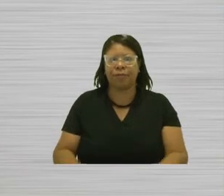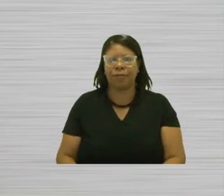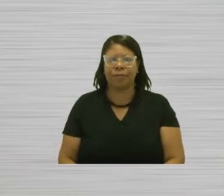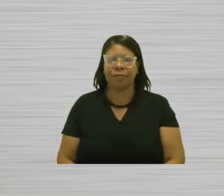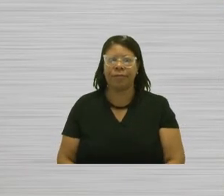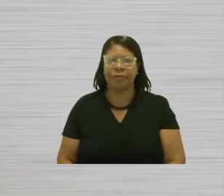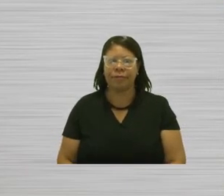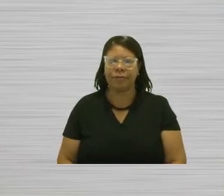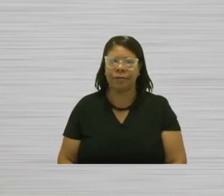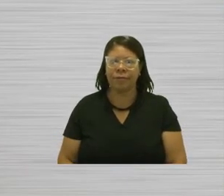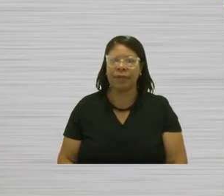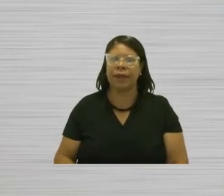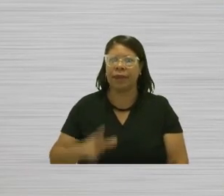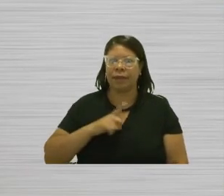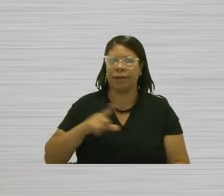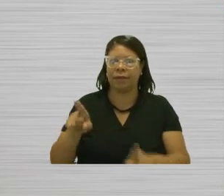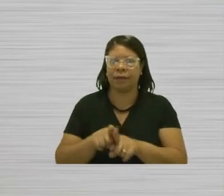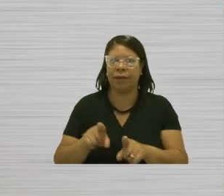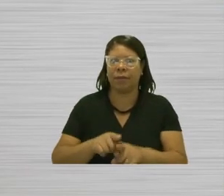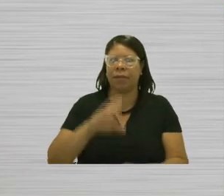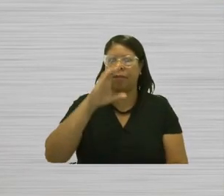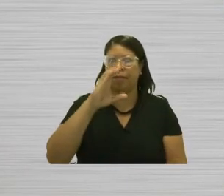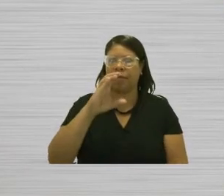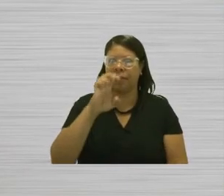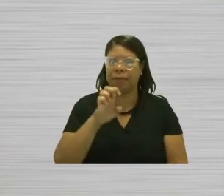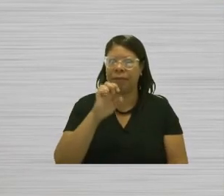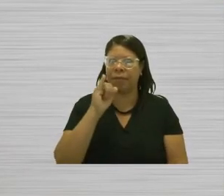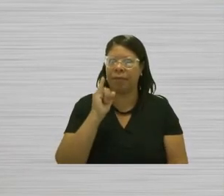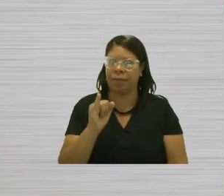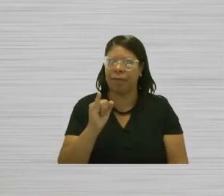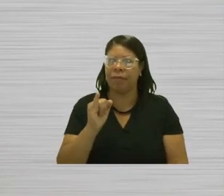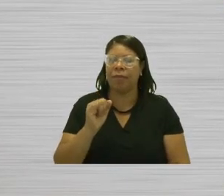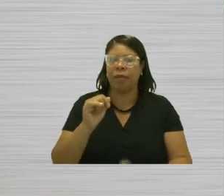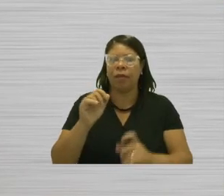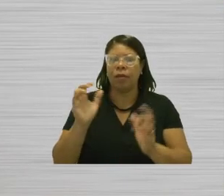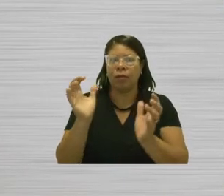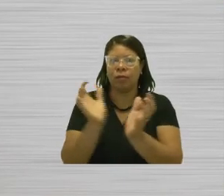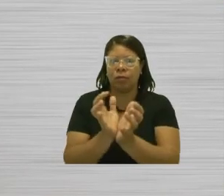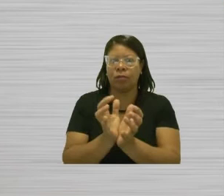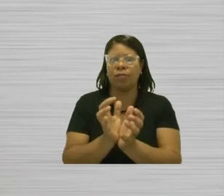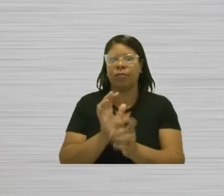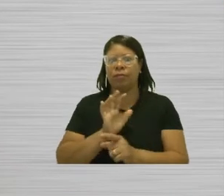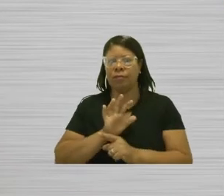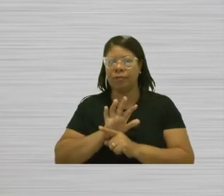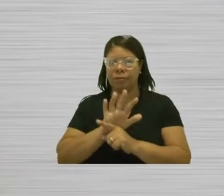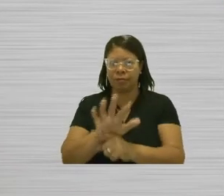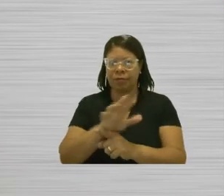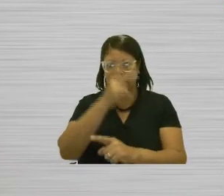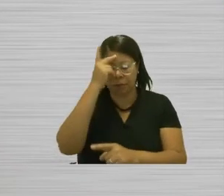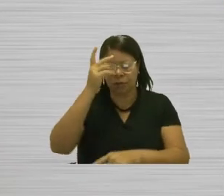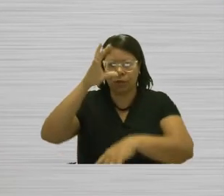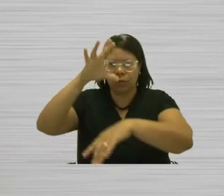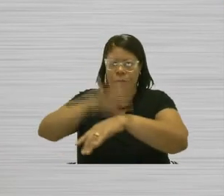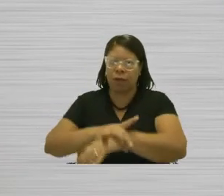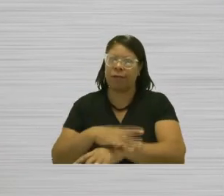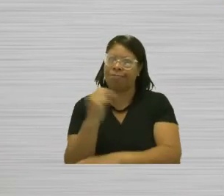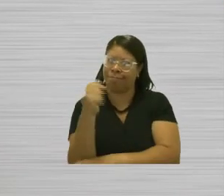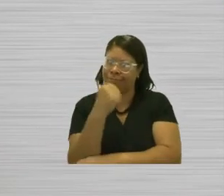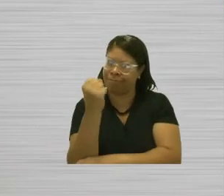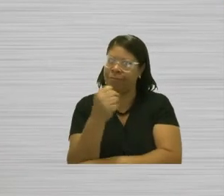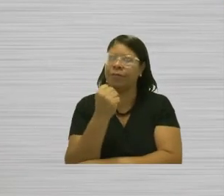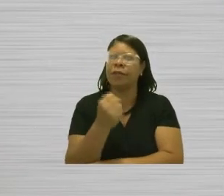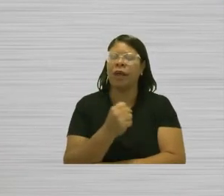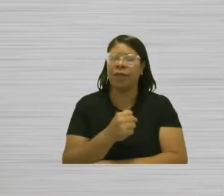Nós temos o CEI, o nosso Centro Especializado em Infectologia, o ANDA, né? Como a gente chama. Nós temos